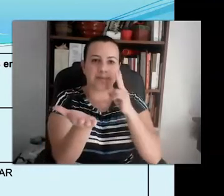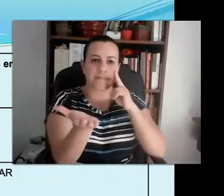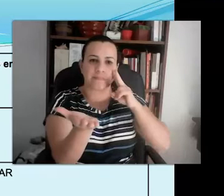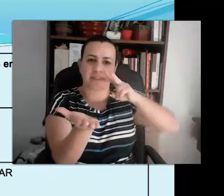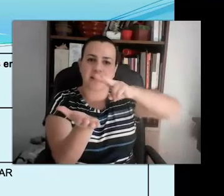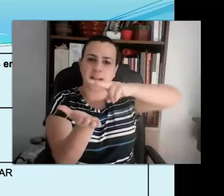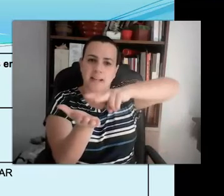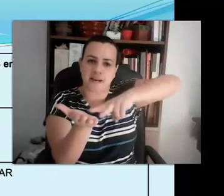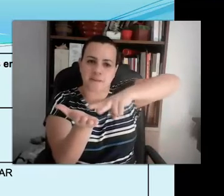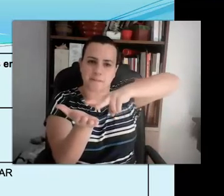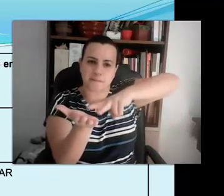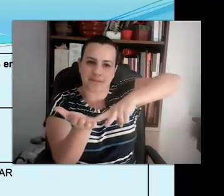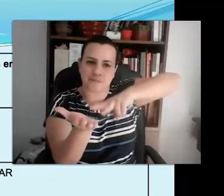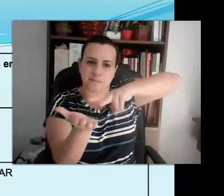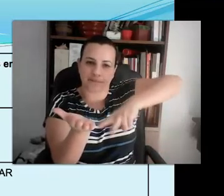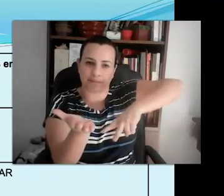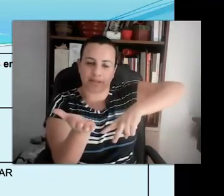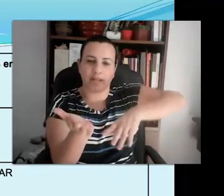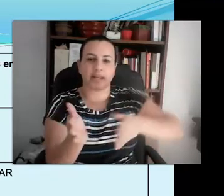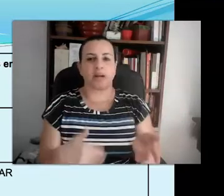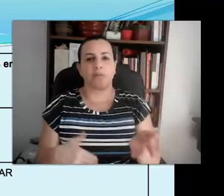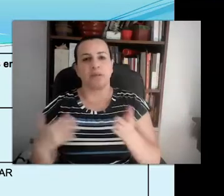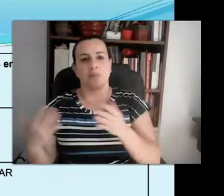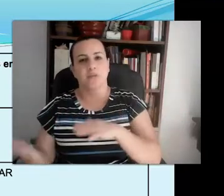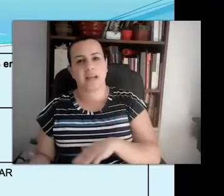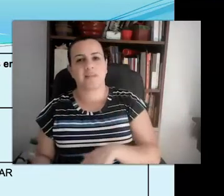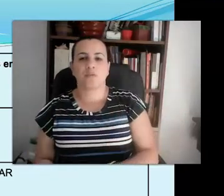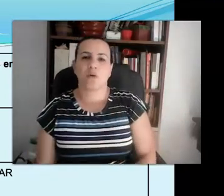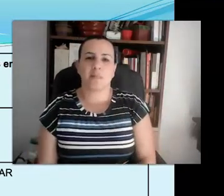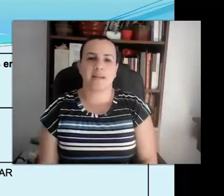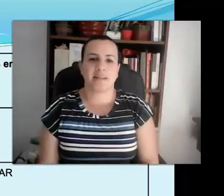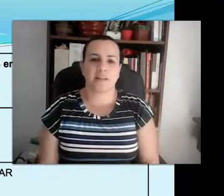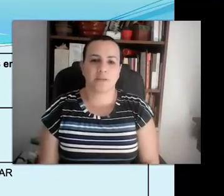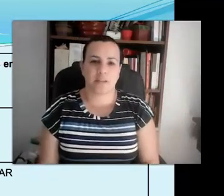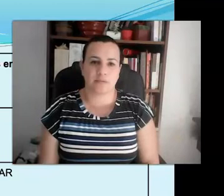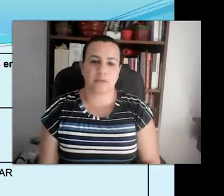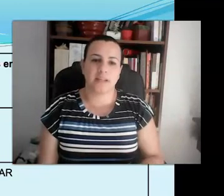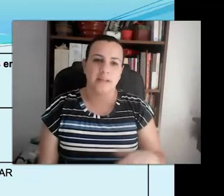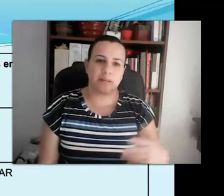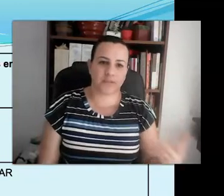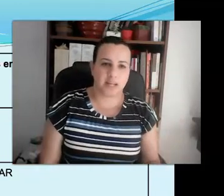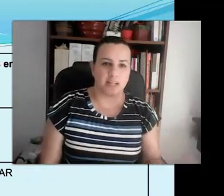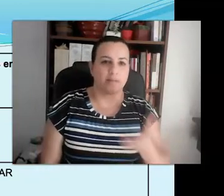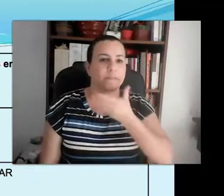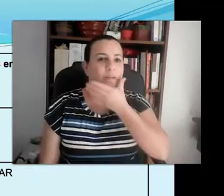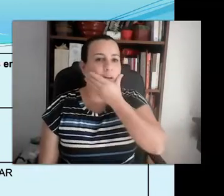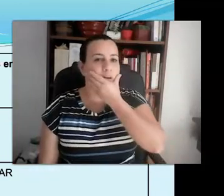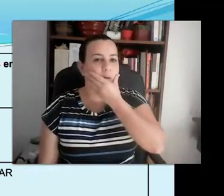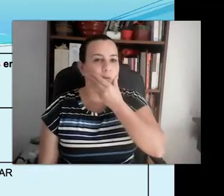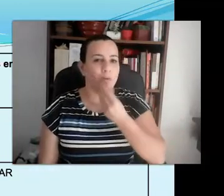livro, ler. Então, em português, o homem está lendo o livro. Em Libras